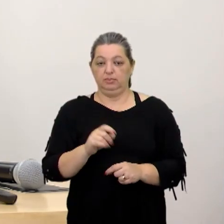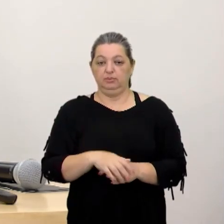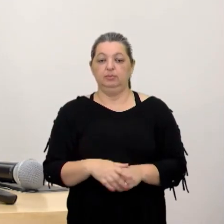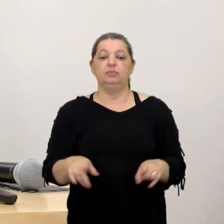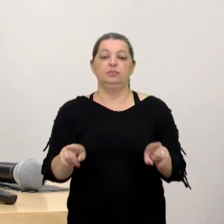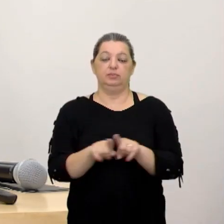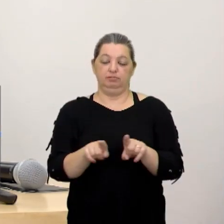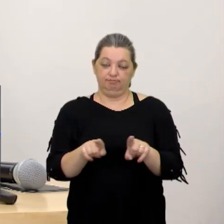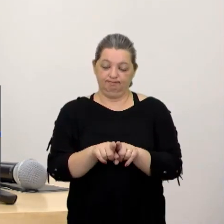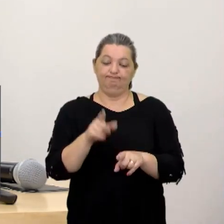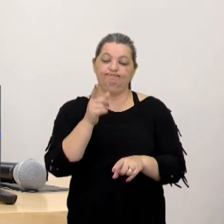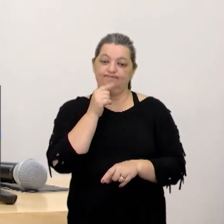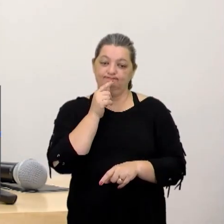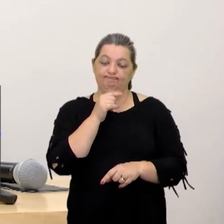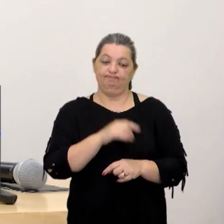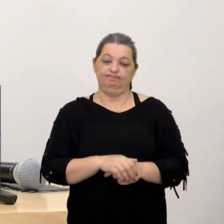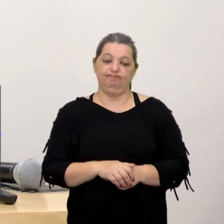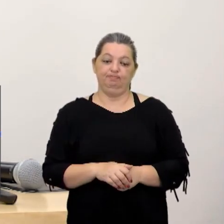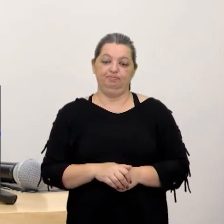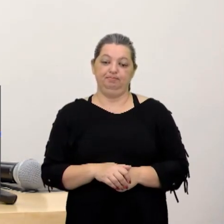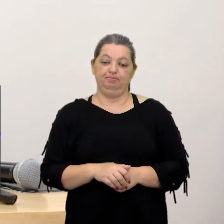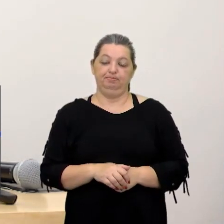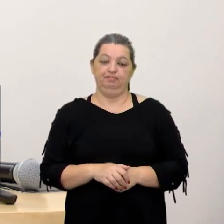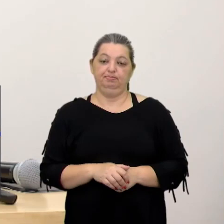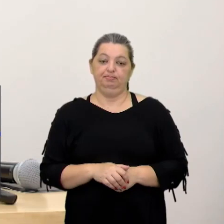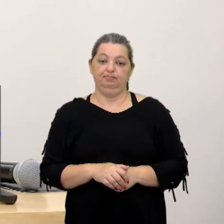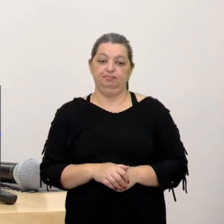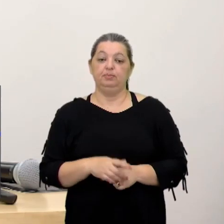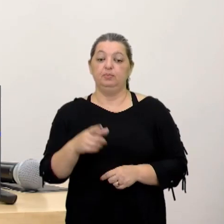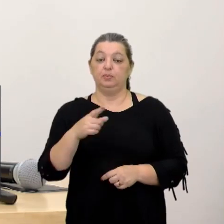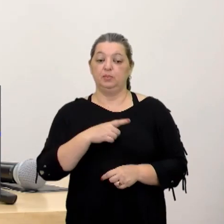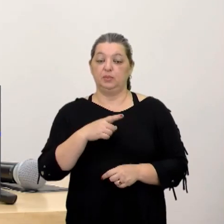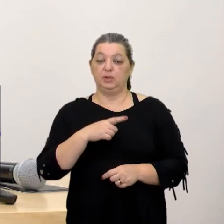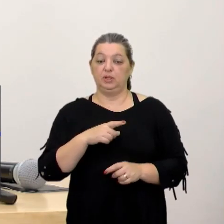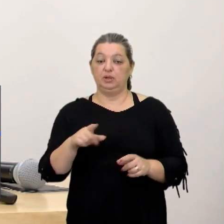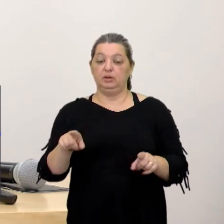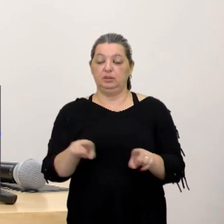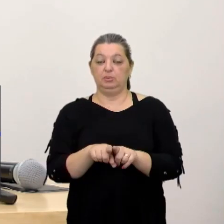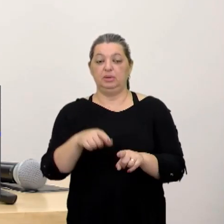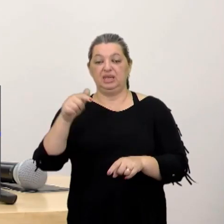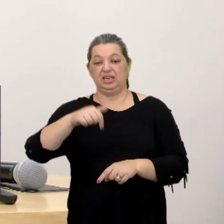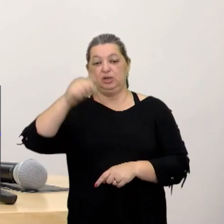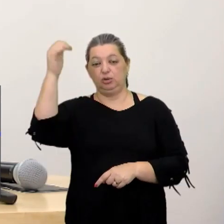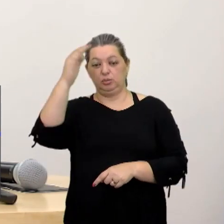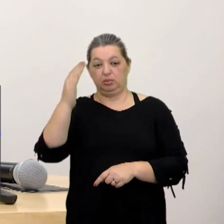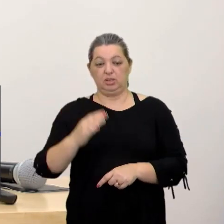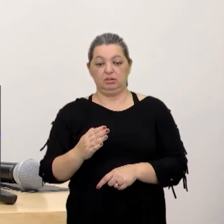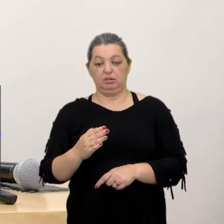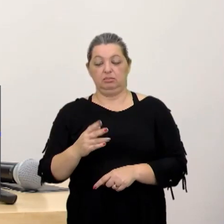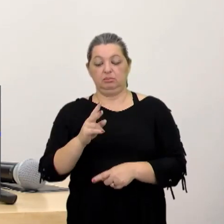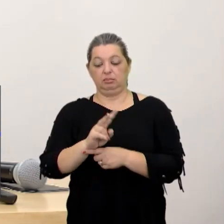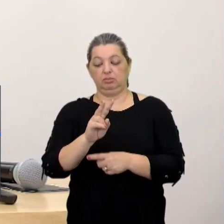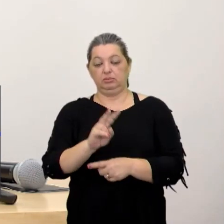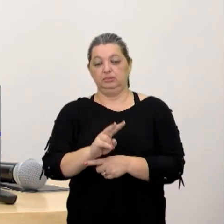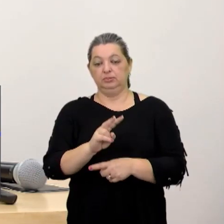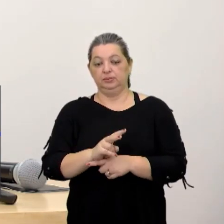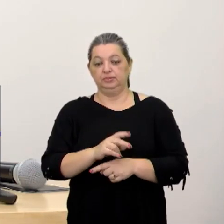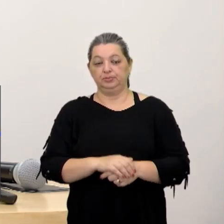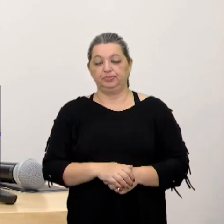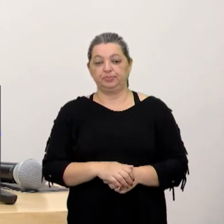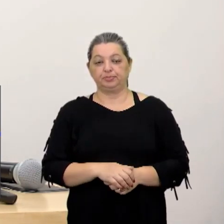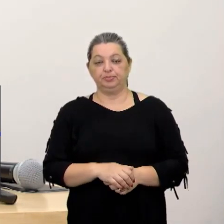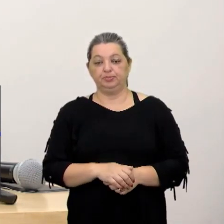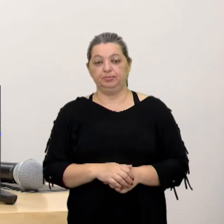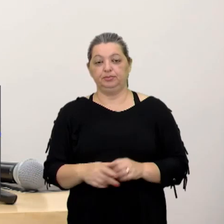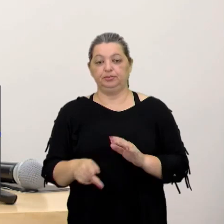também para a água, tá? E também temos, né, uma situação aqui do Brasil, né, de conservação, né, que é o